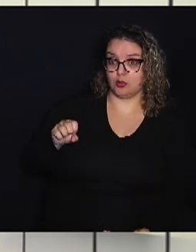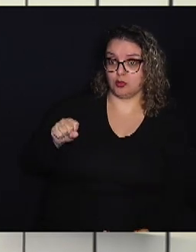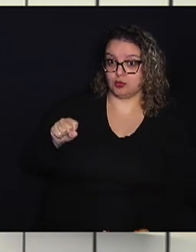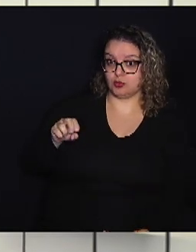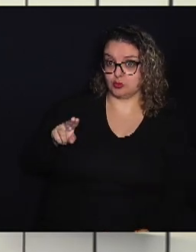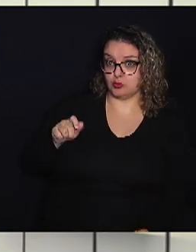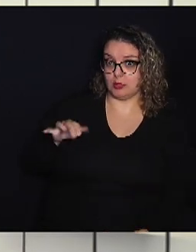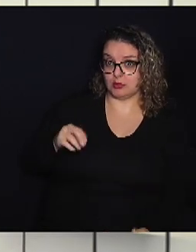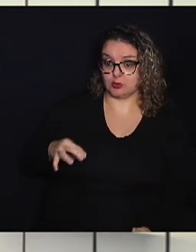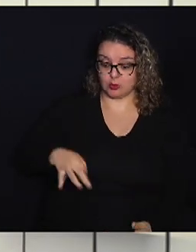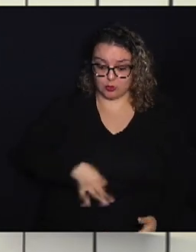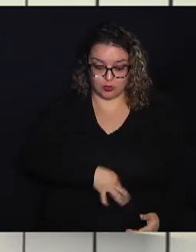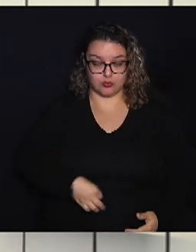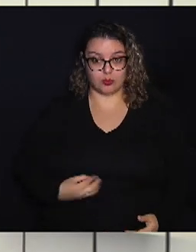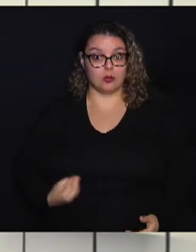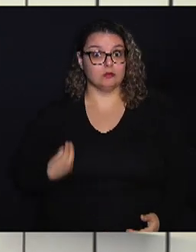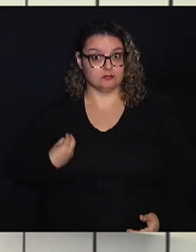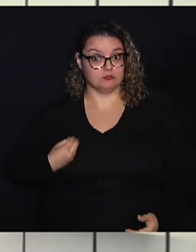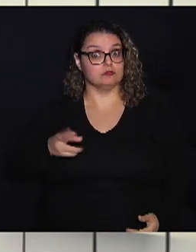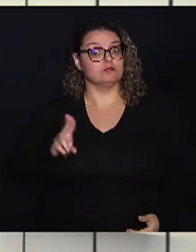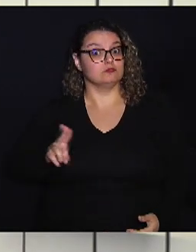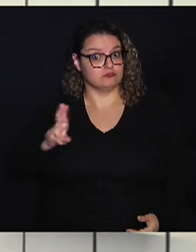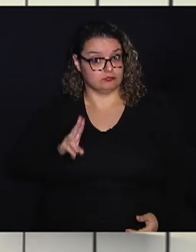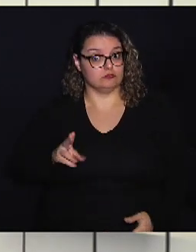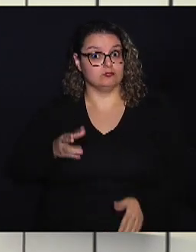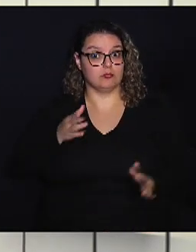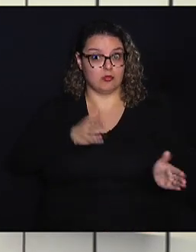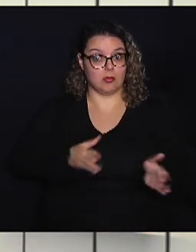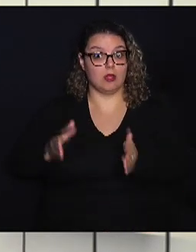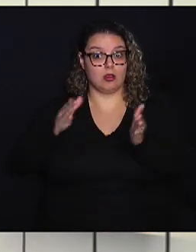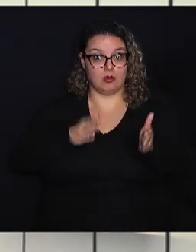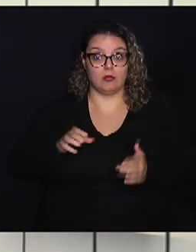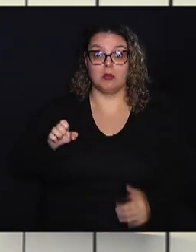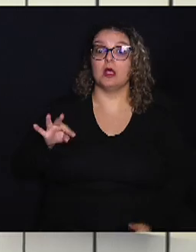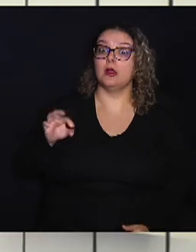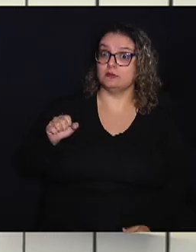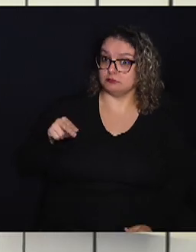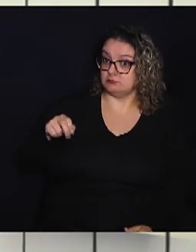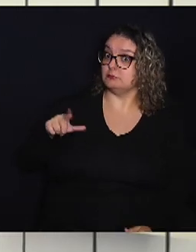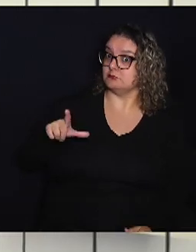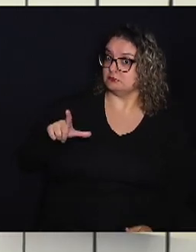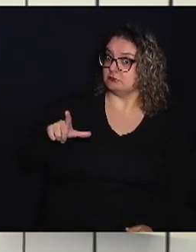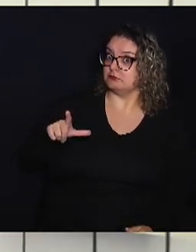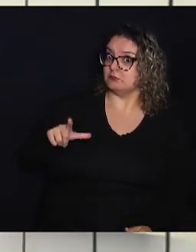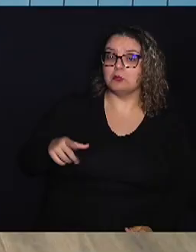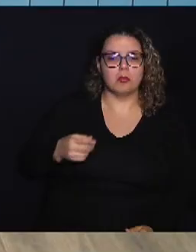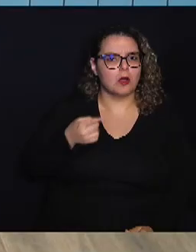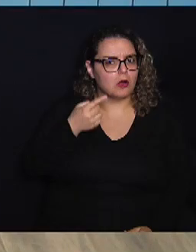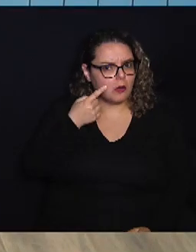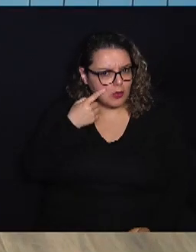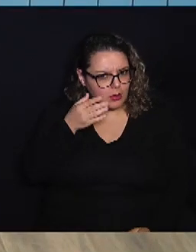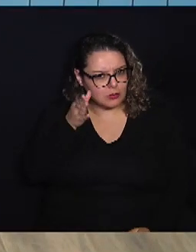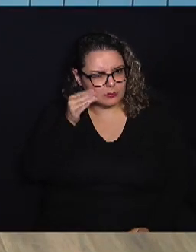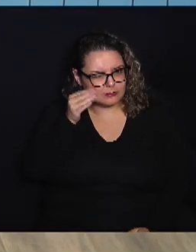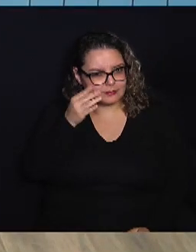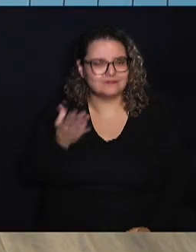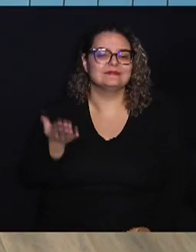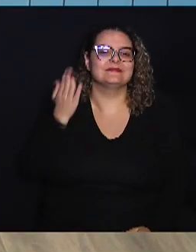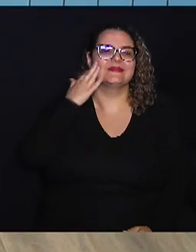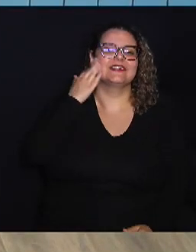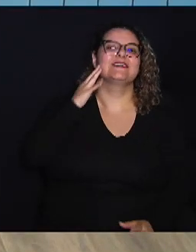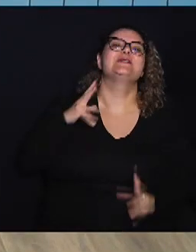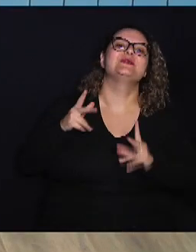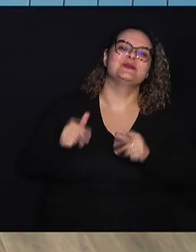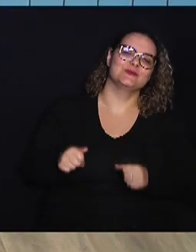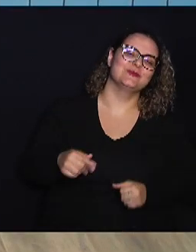intestino delas pode ser utilizado na produção de etanol. Ficou curioso? Então, para saber